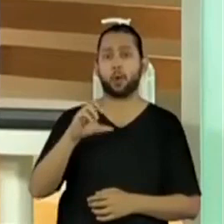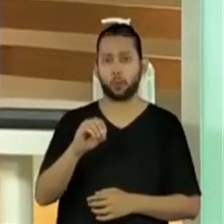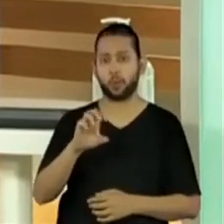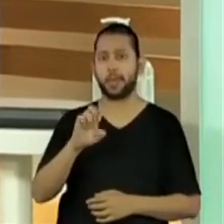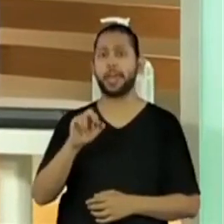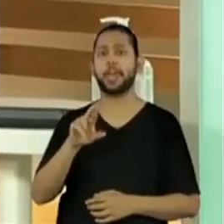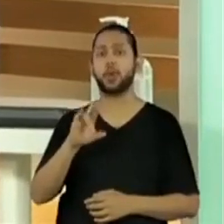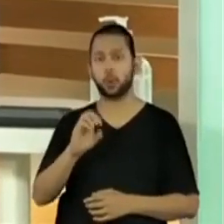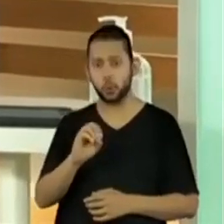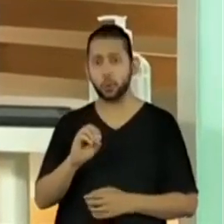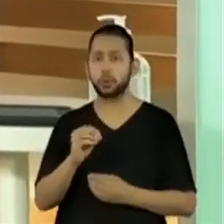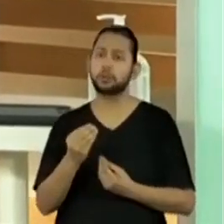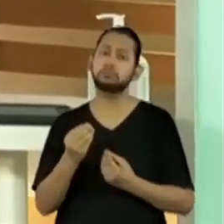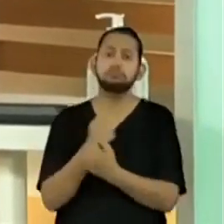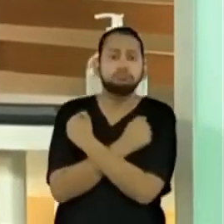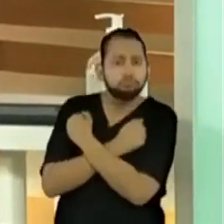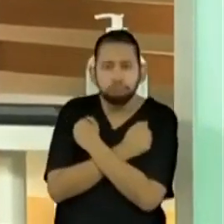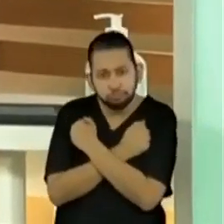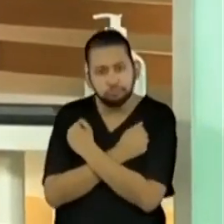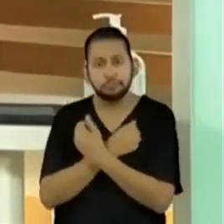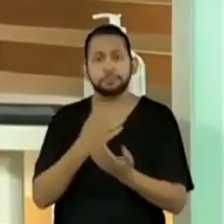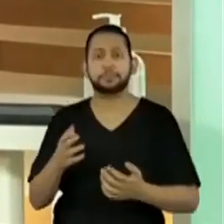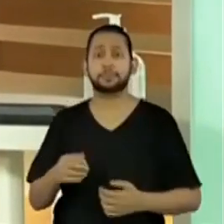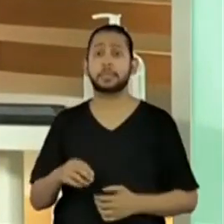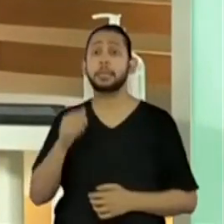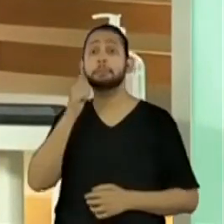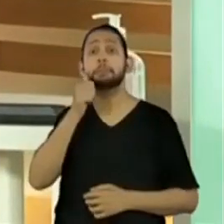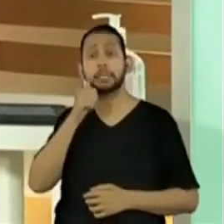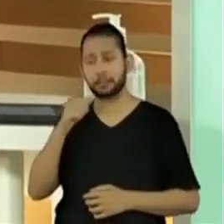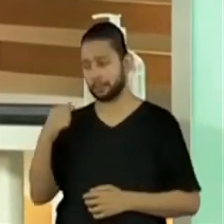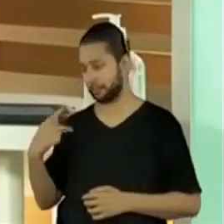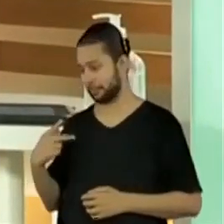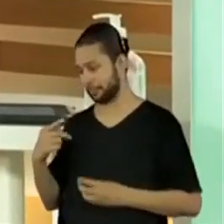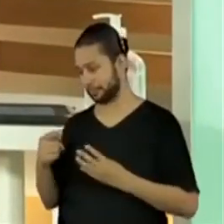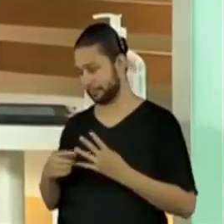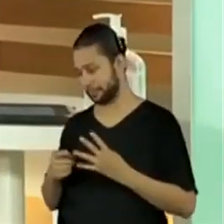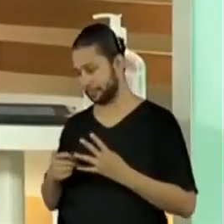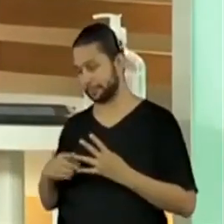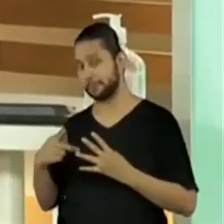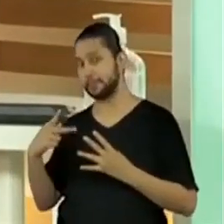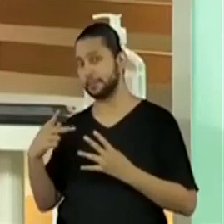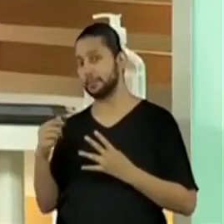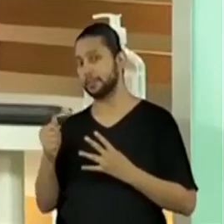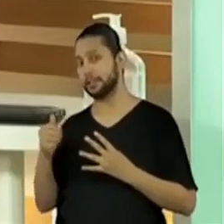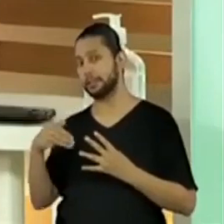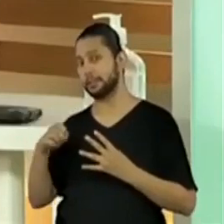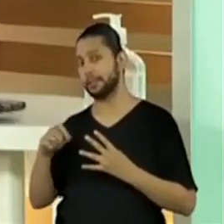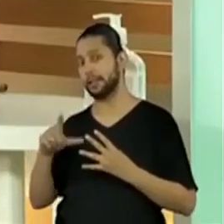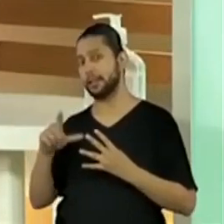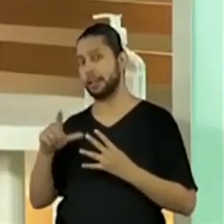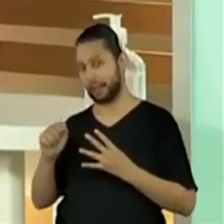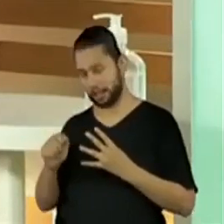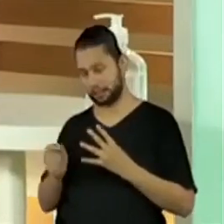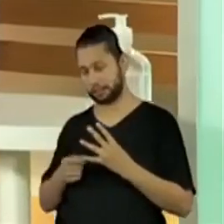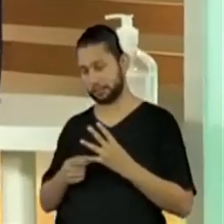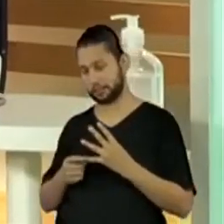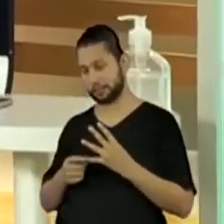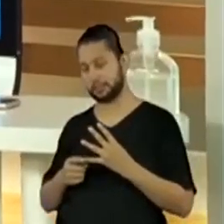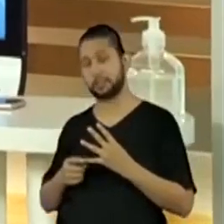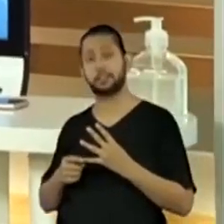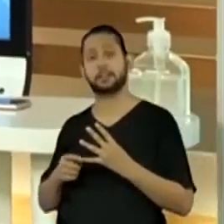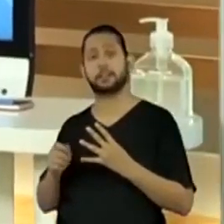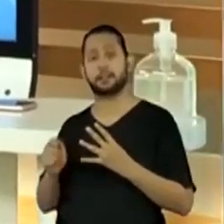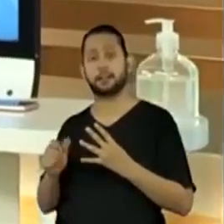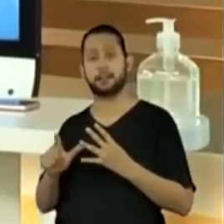Aqui vamos ver, a Pamela disse que é um losango. E o Alexandre disse que é um prisma de base